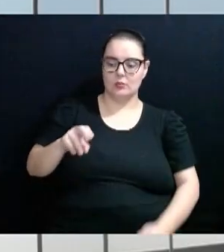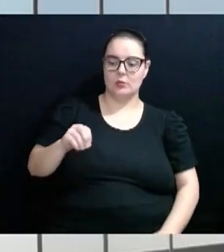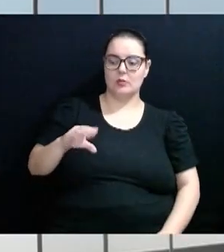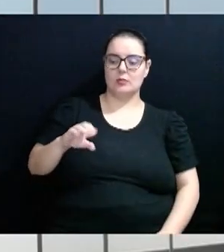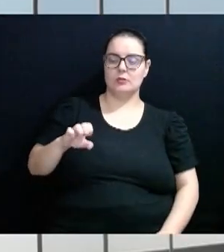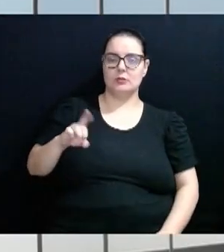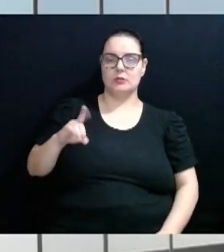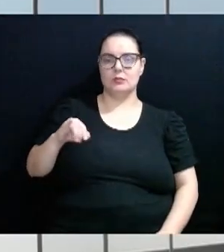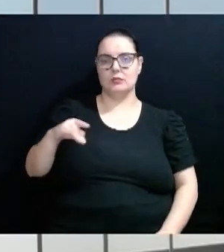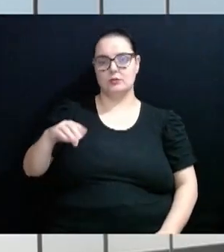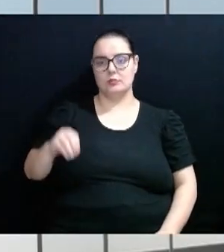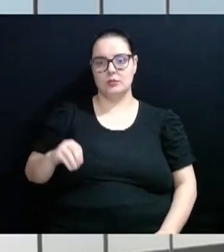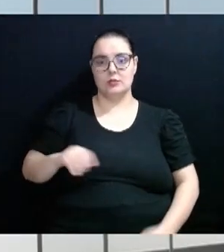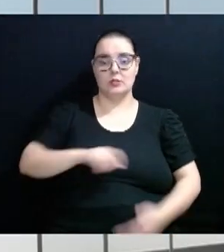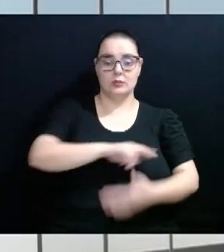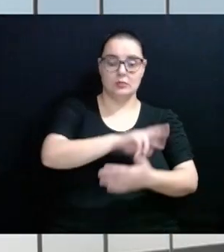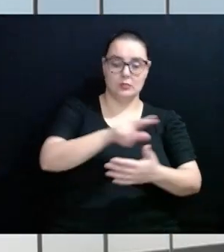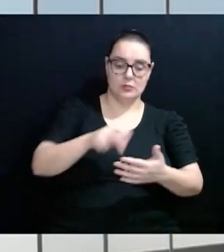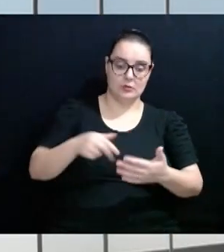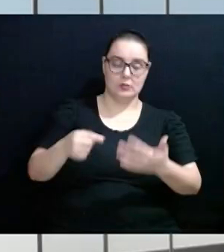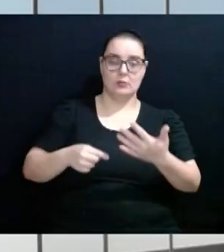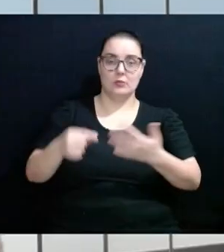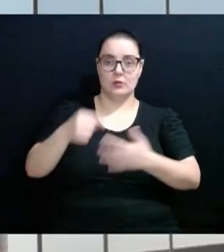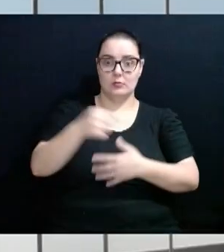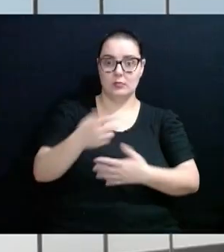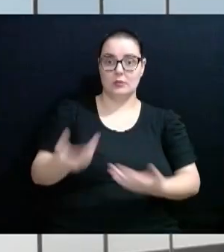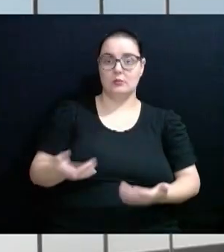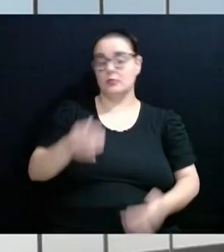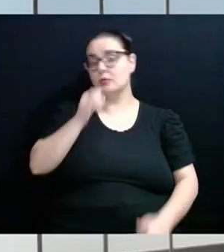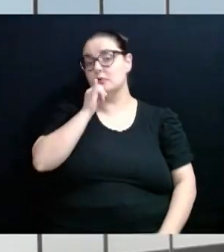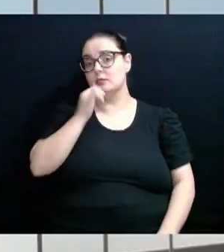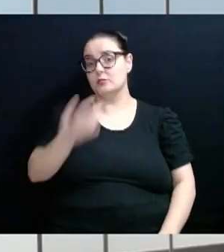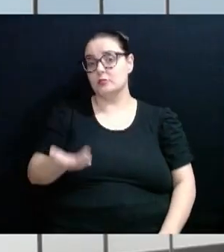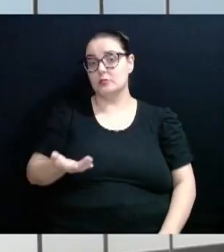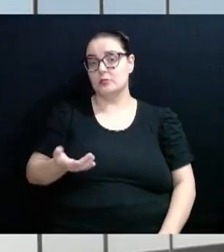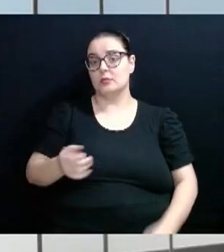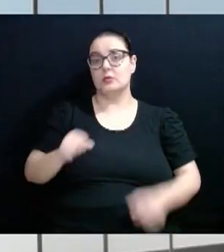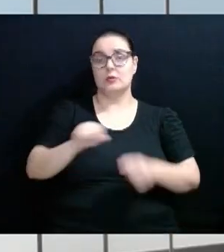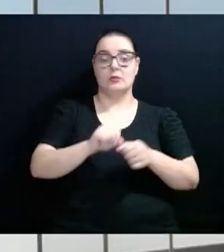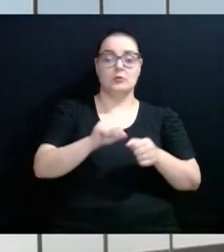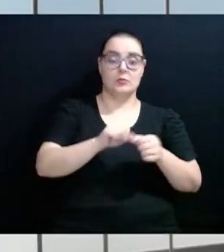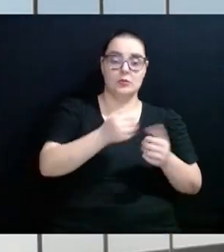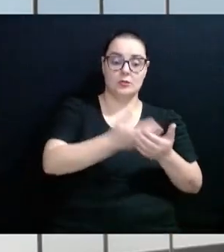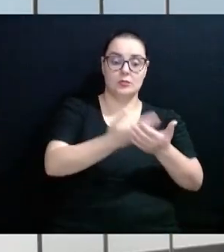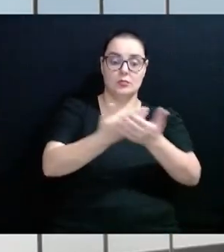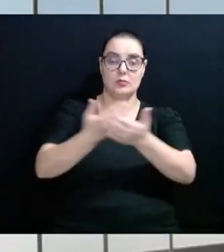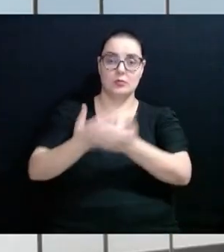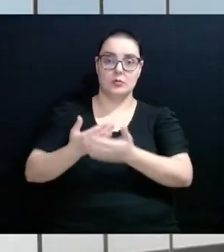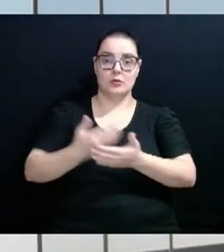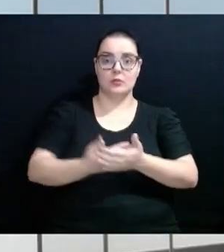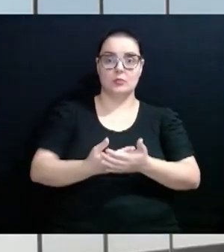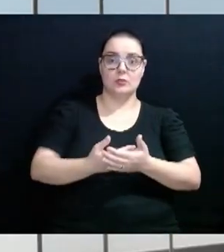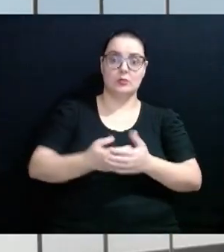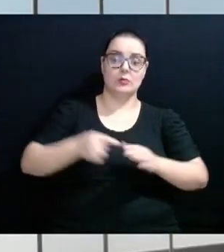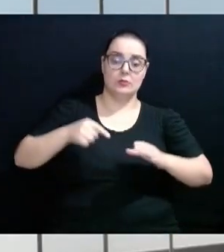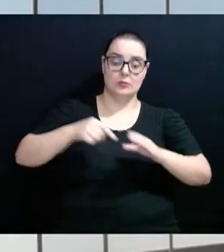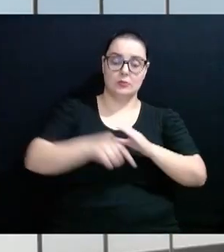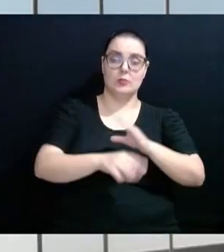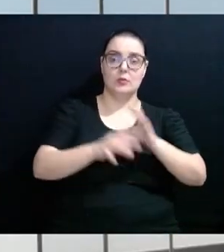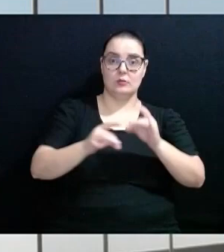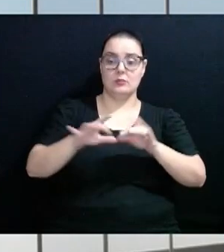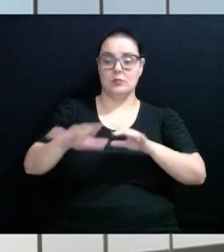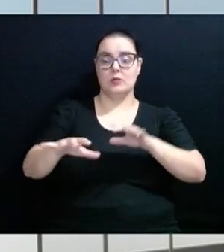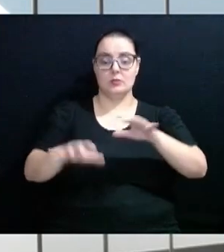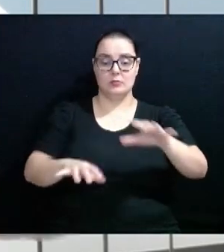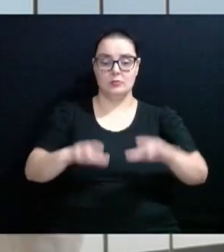esses procedimentos, né, está, por exemplo, fazer já um estudo em profundidade de setores que estão